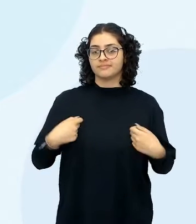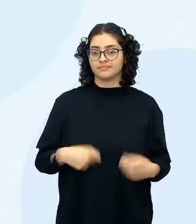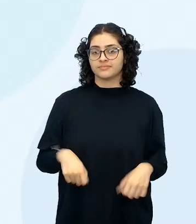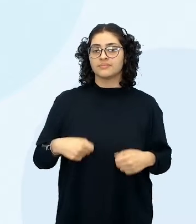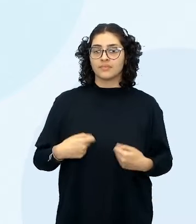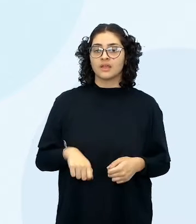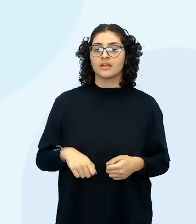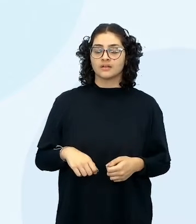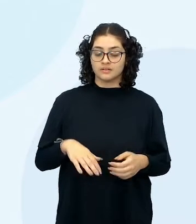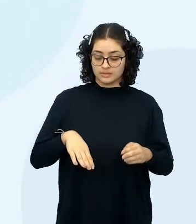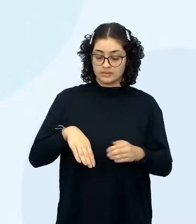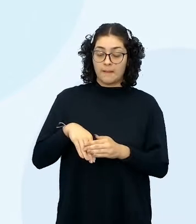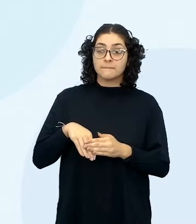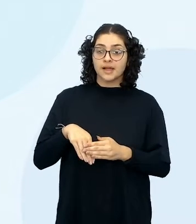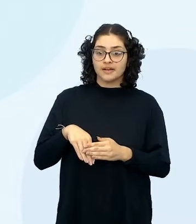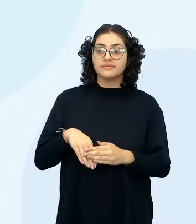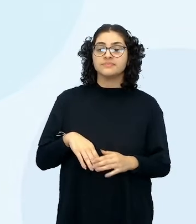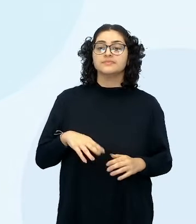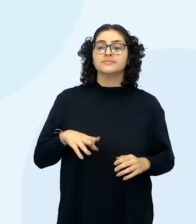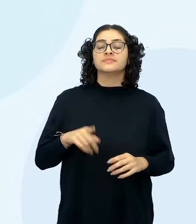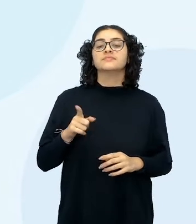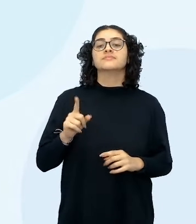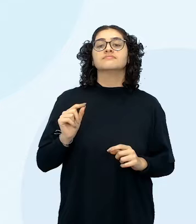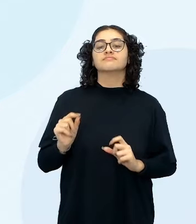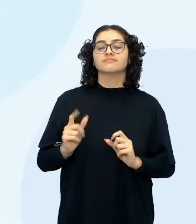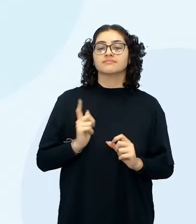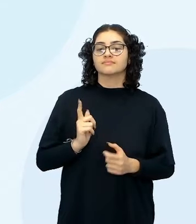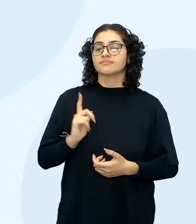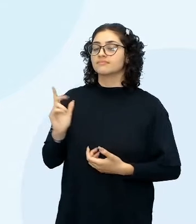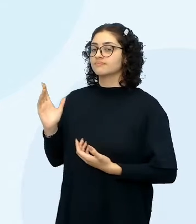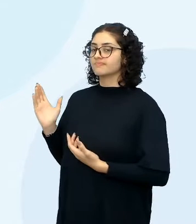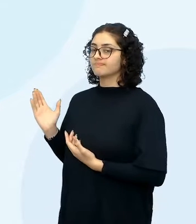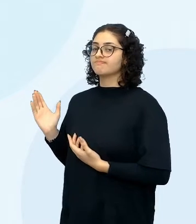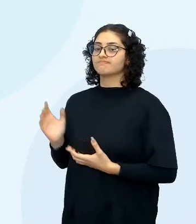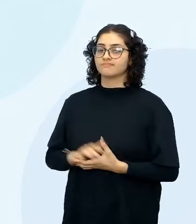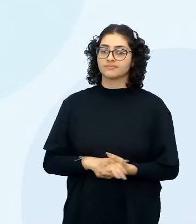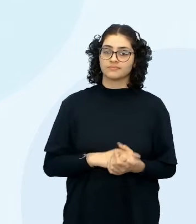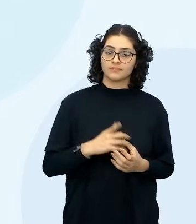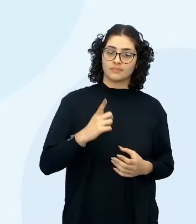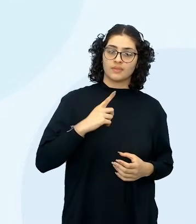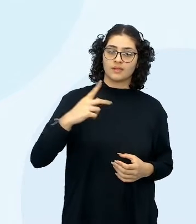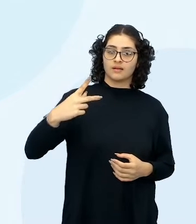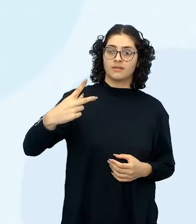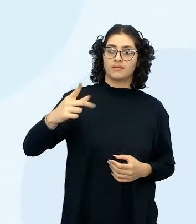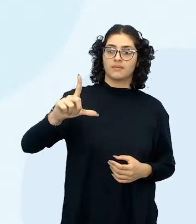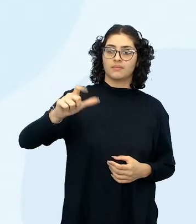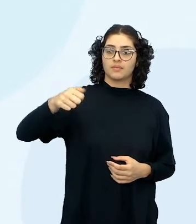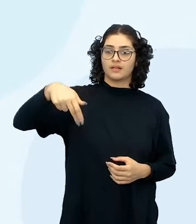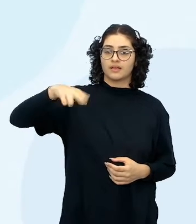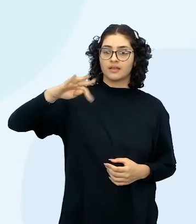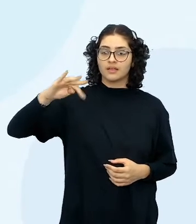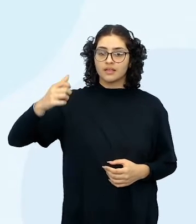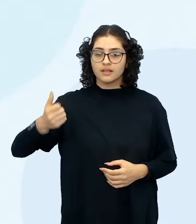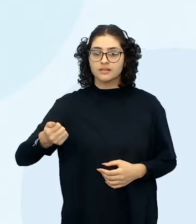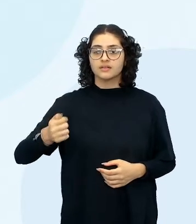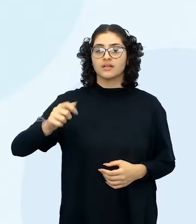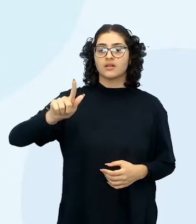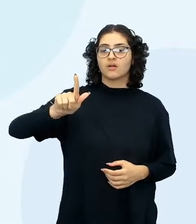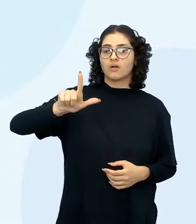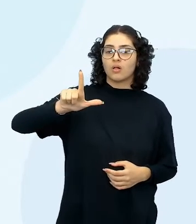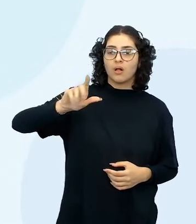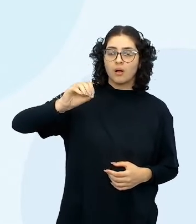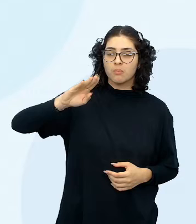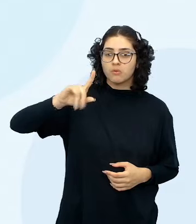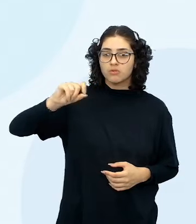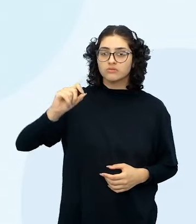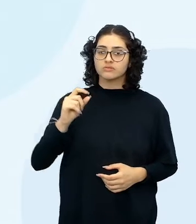estancado. E a partir daí, eu tenho, olha só, eu tenho plaquetas, glóbulos vermelhos, que vão